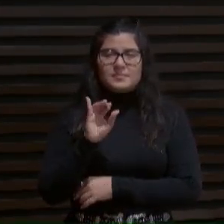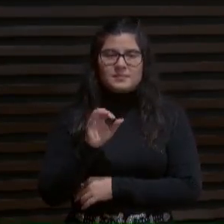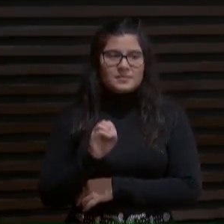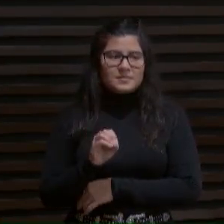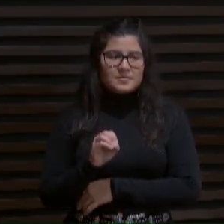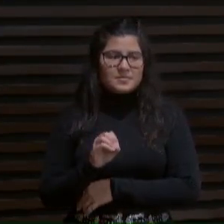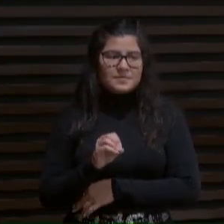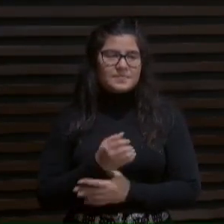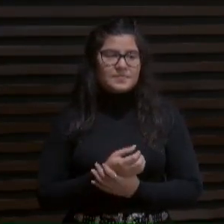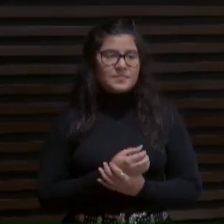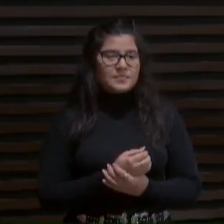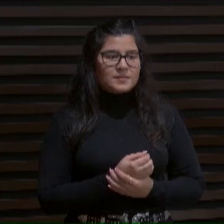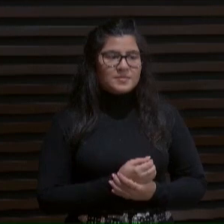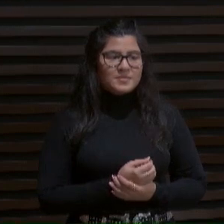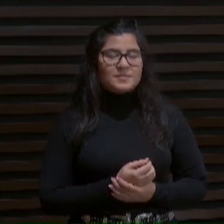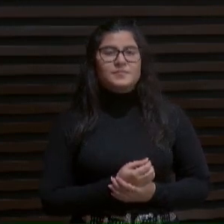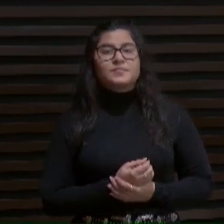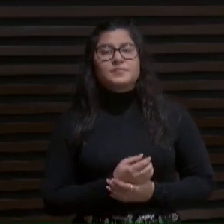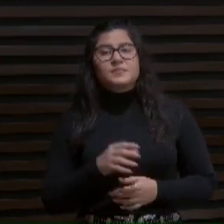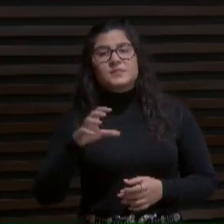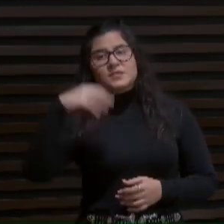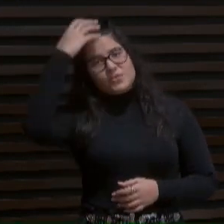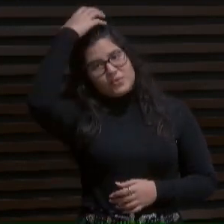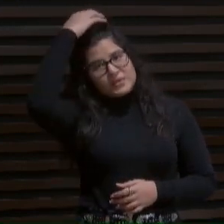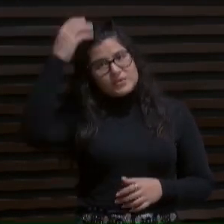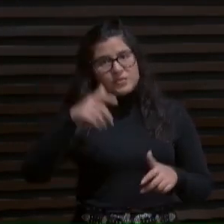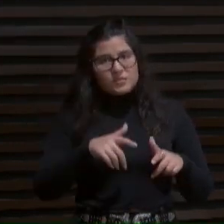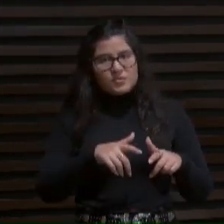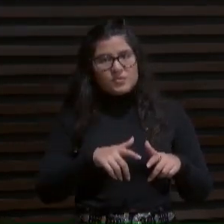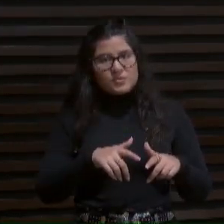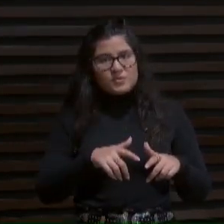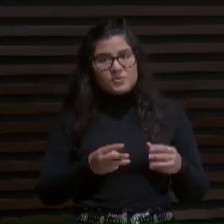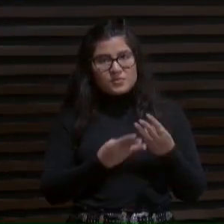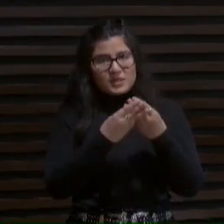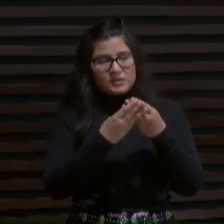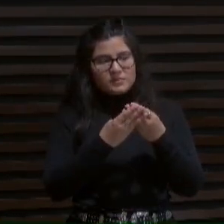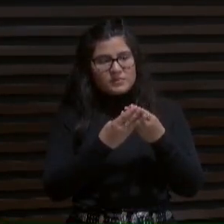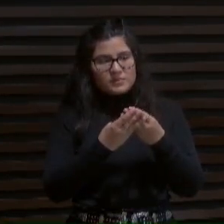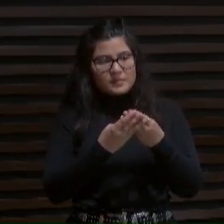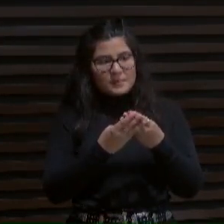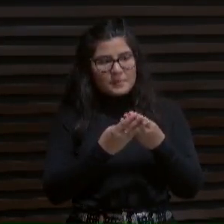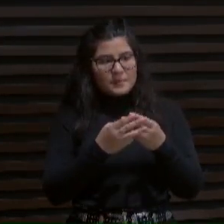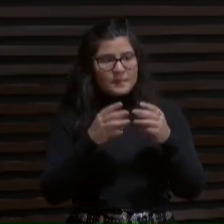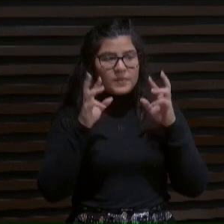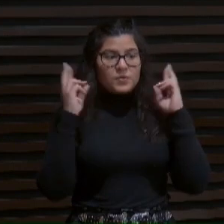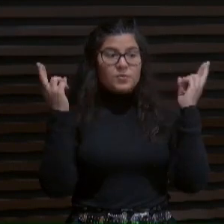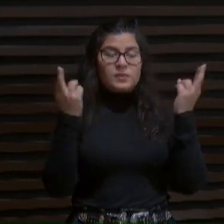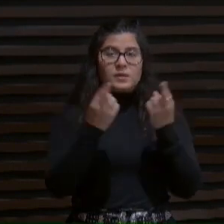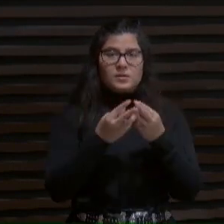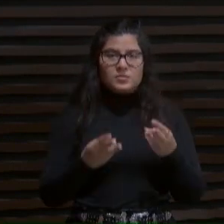E o reino de Judá teve a maioria dos reis também que não prestaram. Todos eles, porém, eram descendentes de